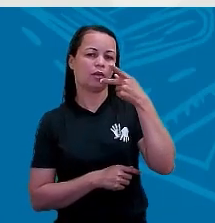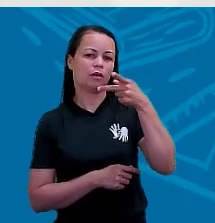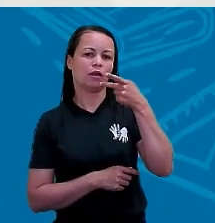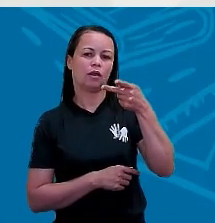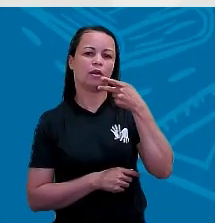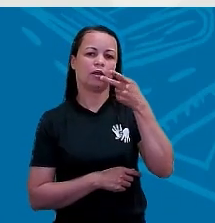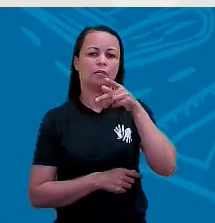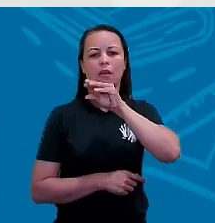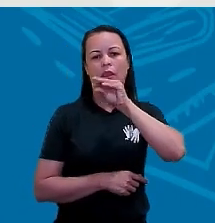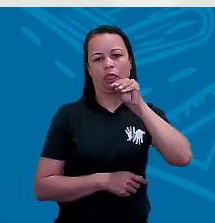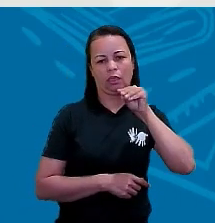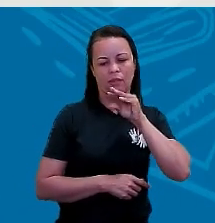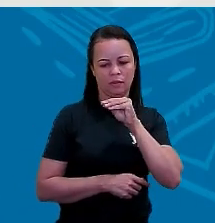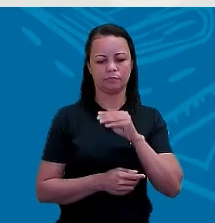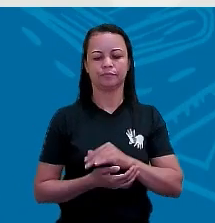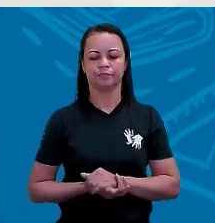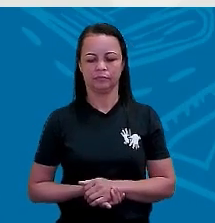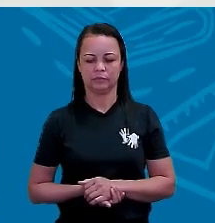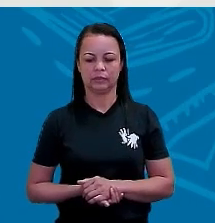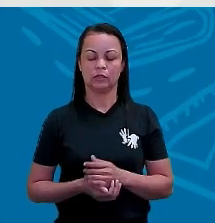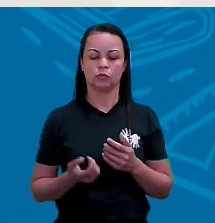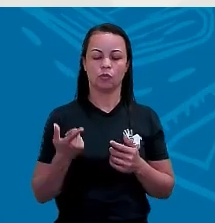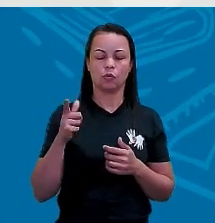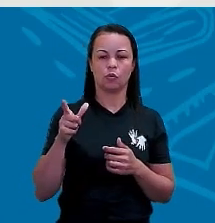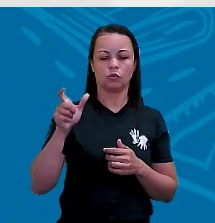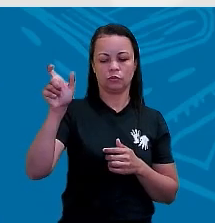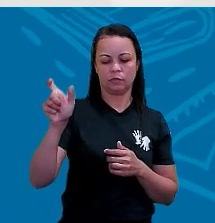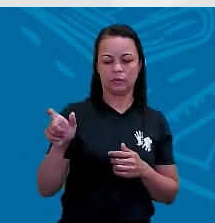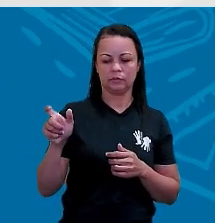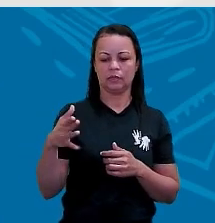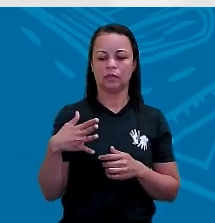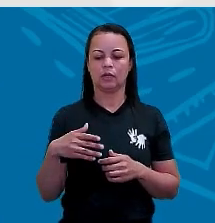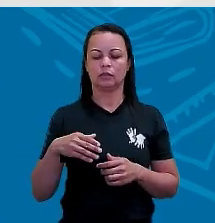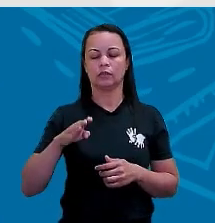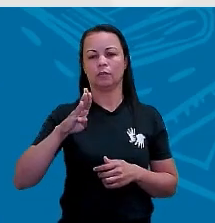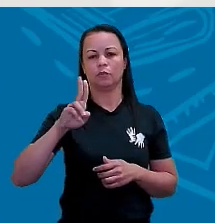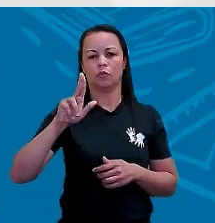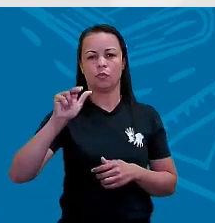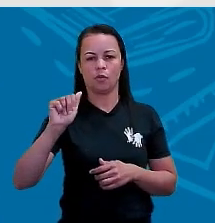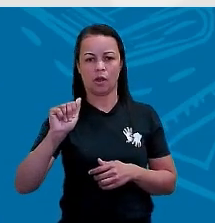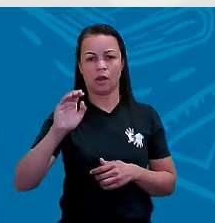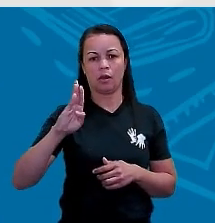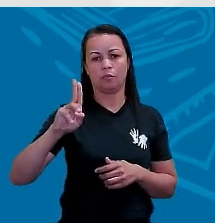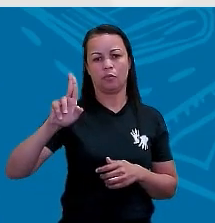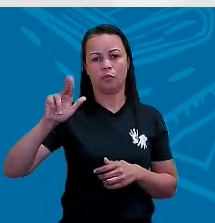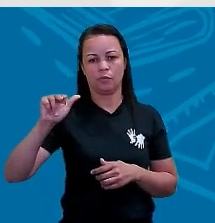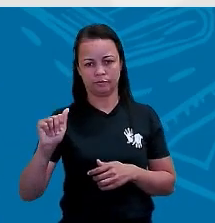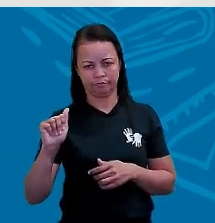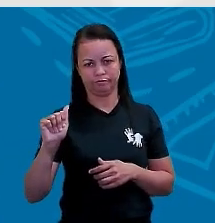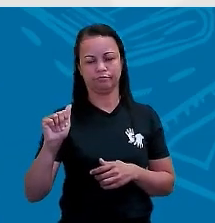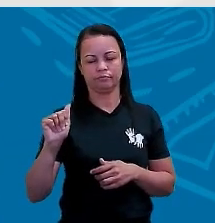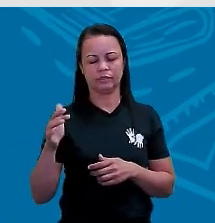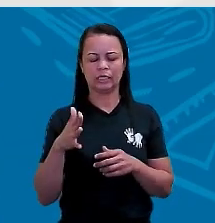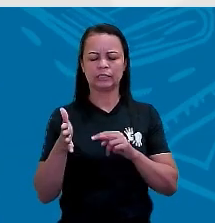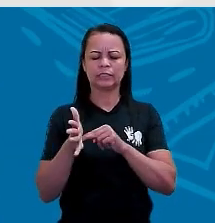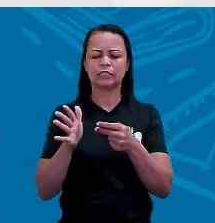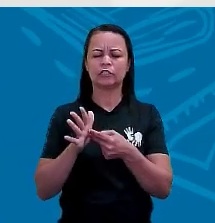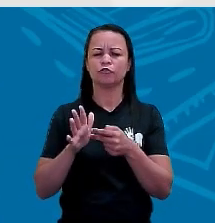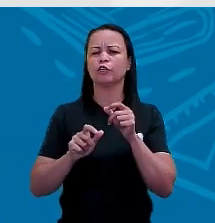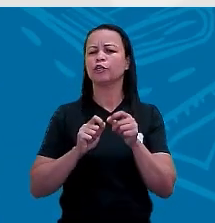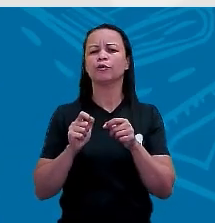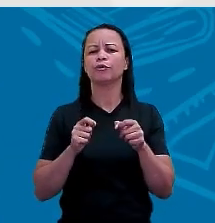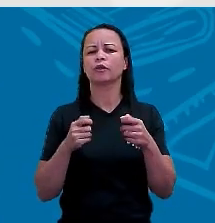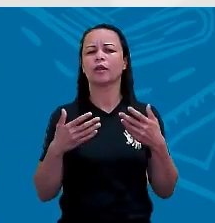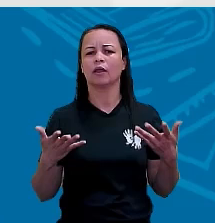Falando. Nessa outra aqui, ó, no balão tem boá, boá. Isso significa o quê? Quando a gente diz isso,